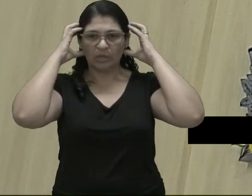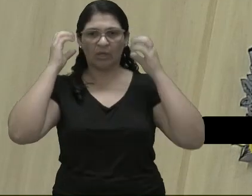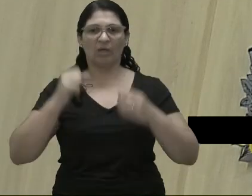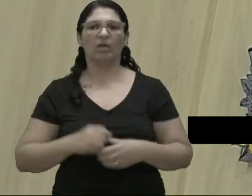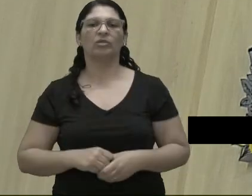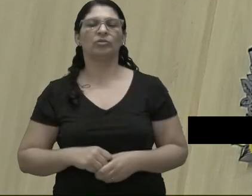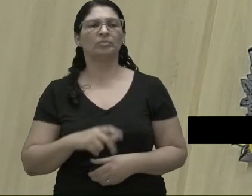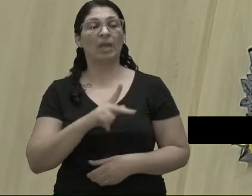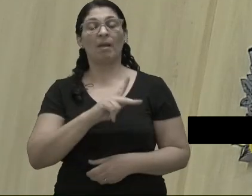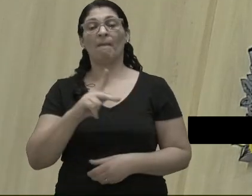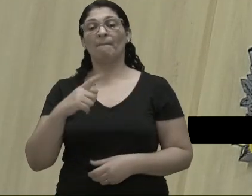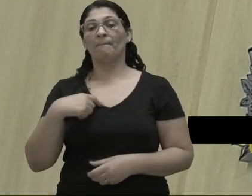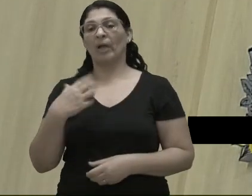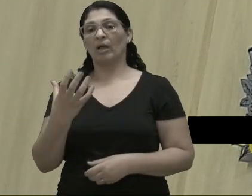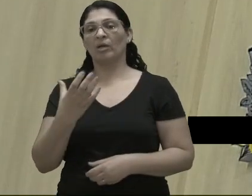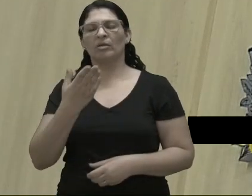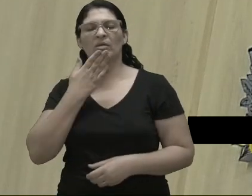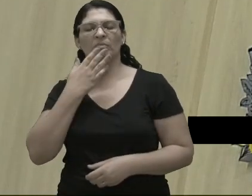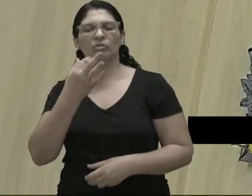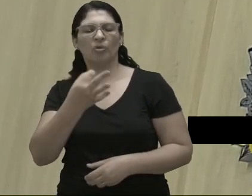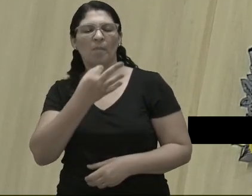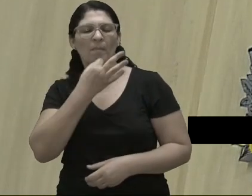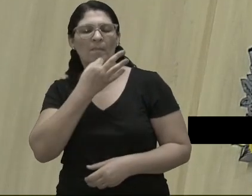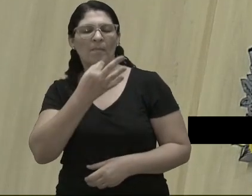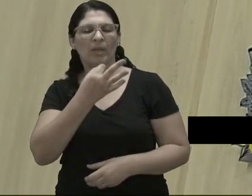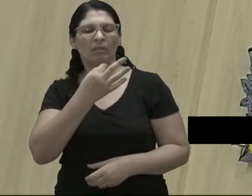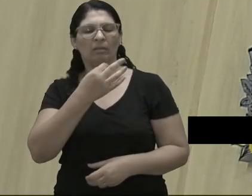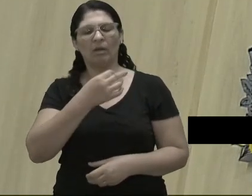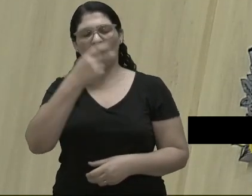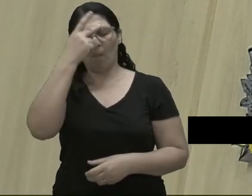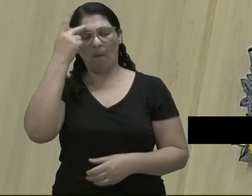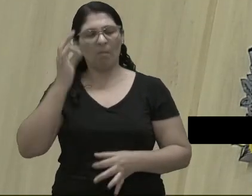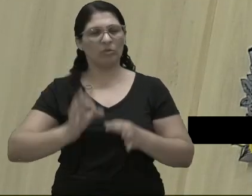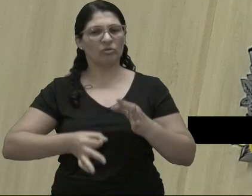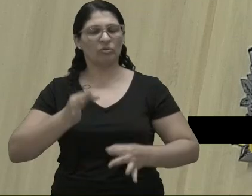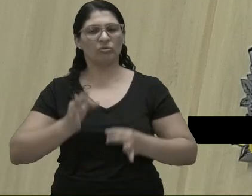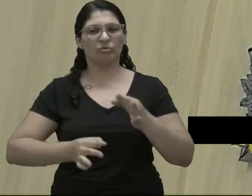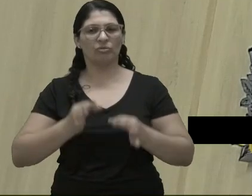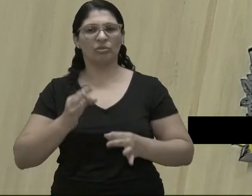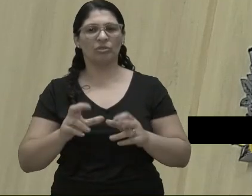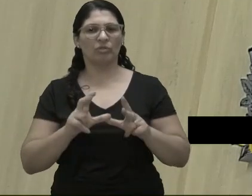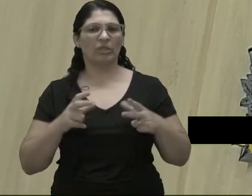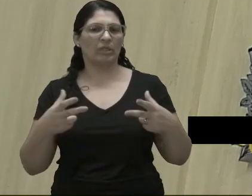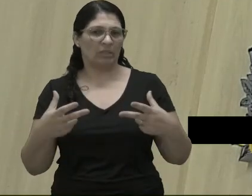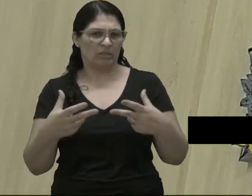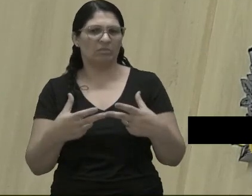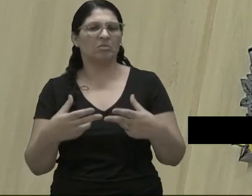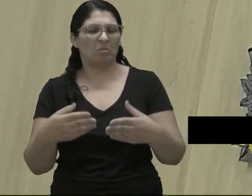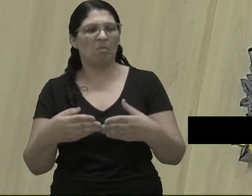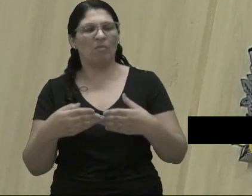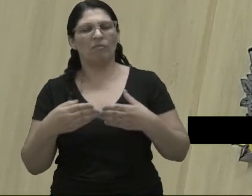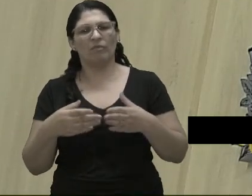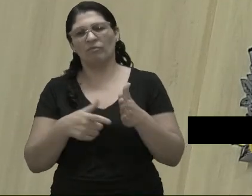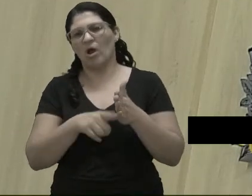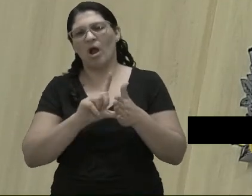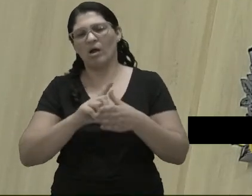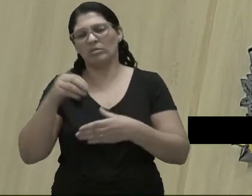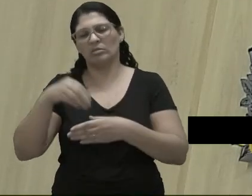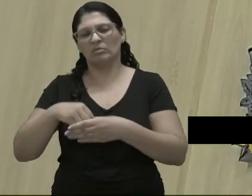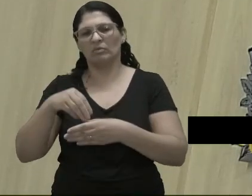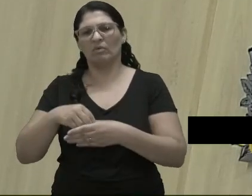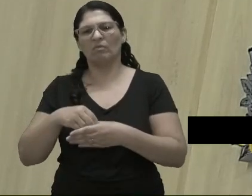Presidente, gostaria de pedir opinião aqui ao jurídico da Câmara Municipal, se isso é passivo, por gentileza, antes de declarar meu